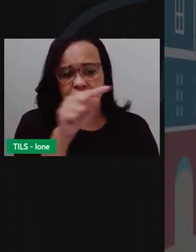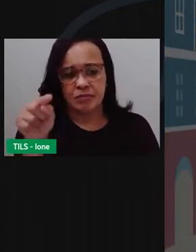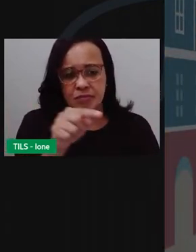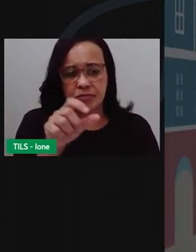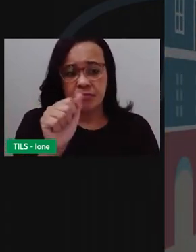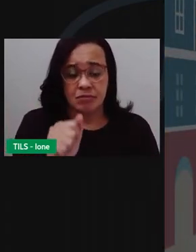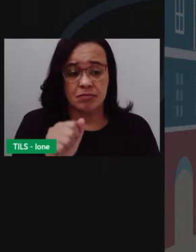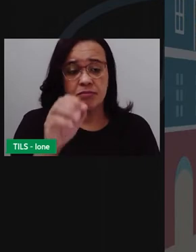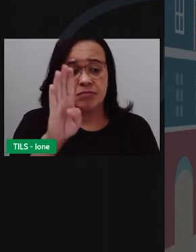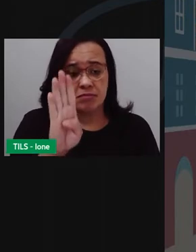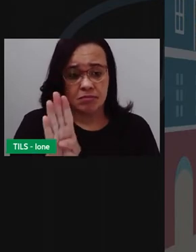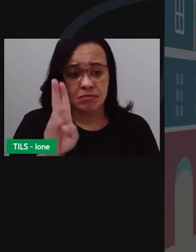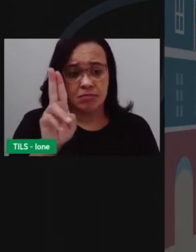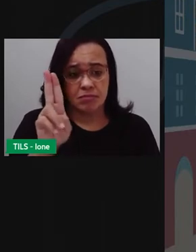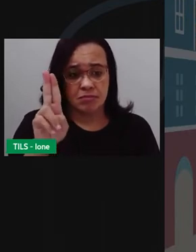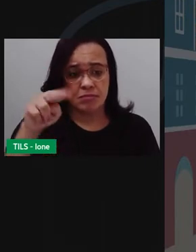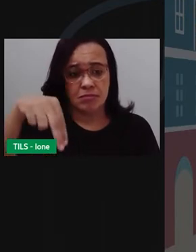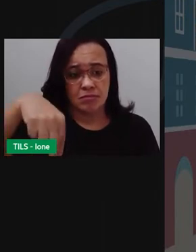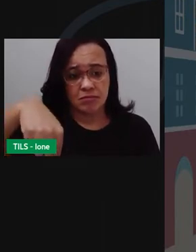Zabumba.